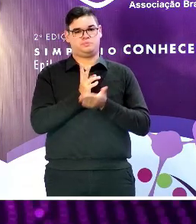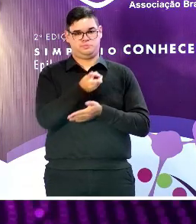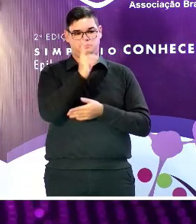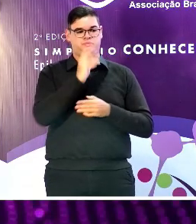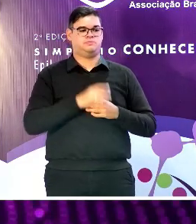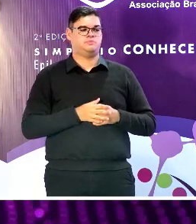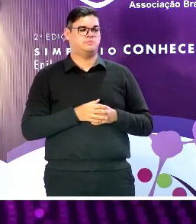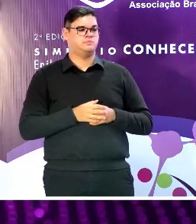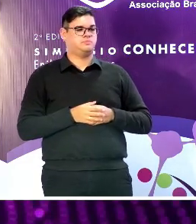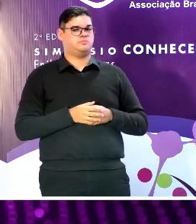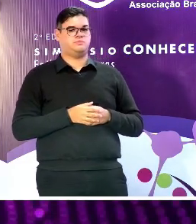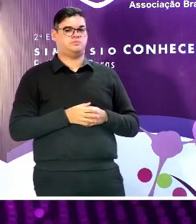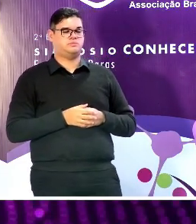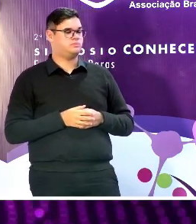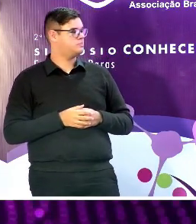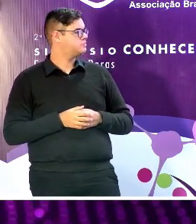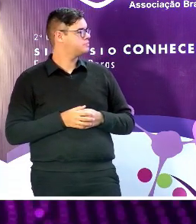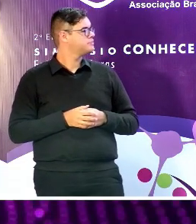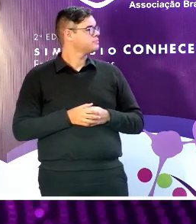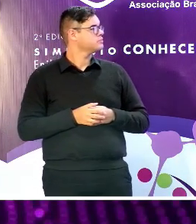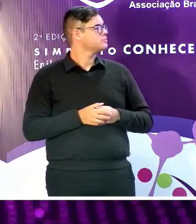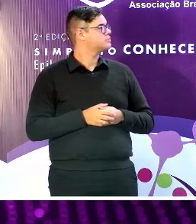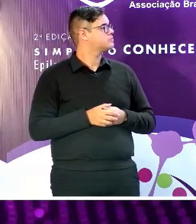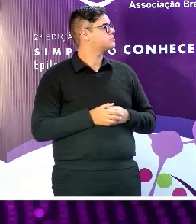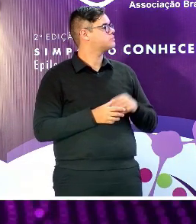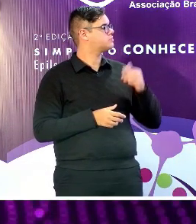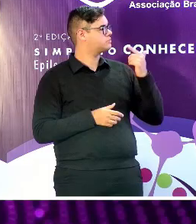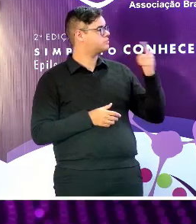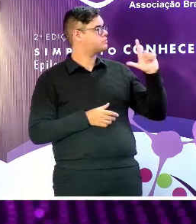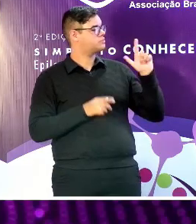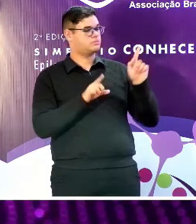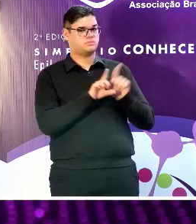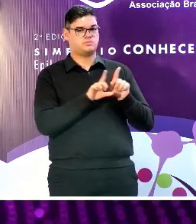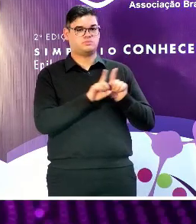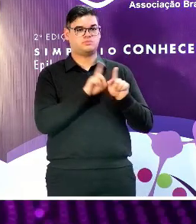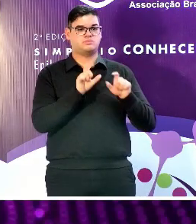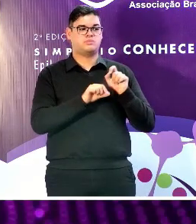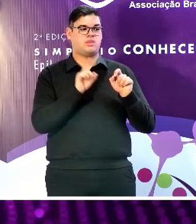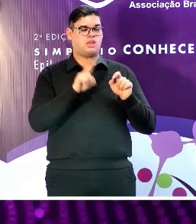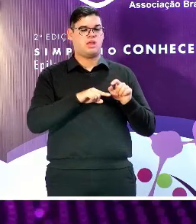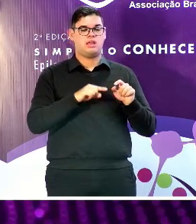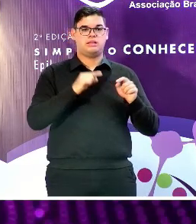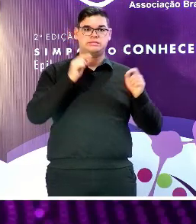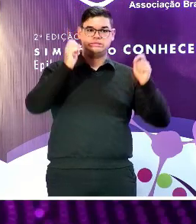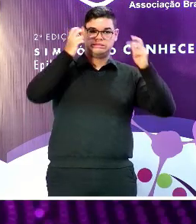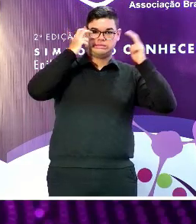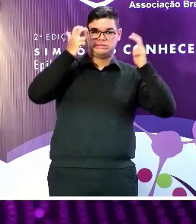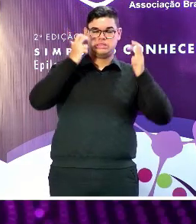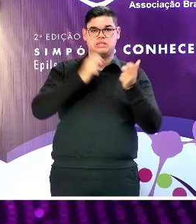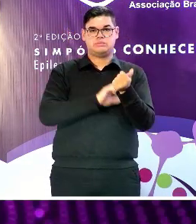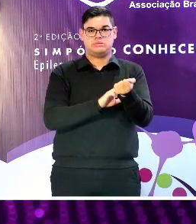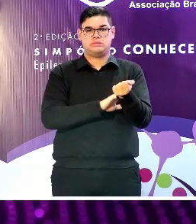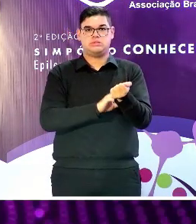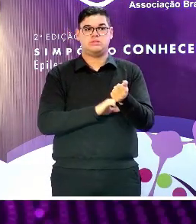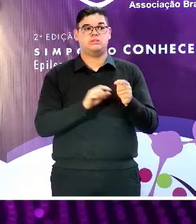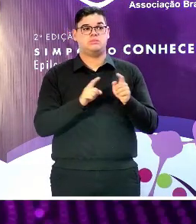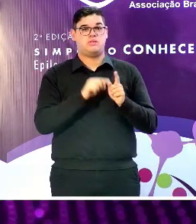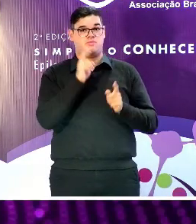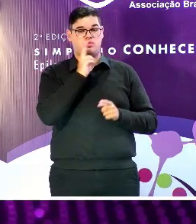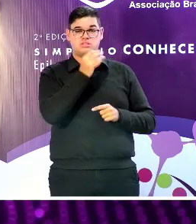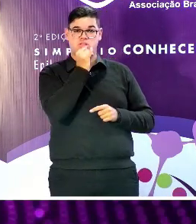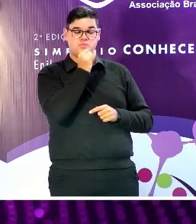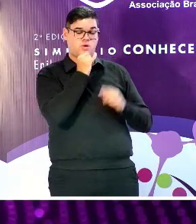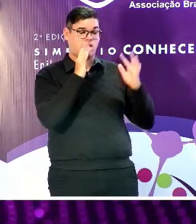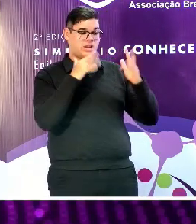Então, uma outra propriedade é a redução de estresse oxidativo. A gente viu também nos animais tratados com a BD15 que